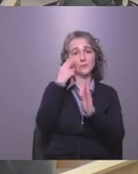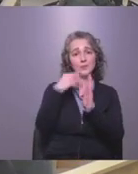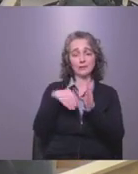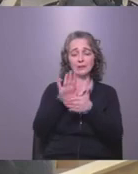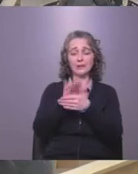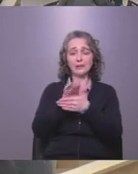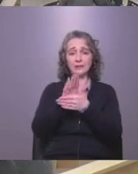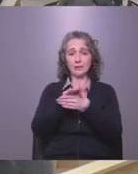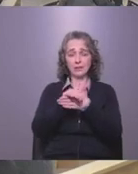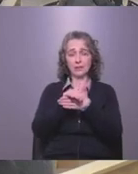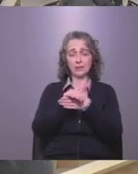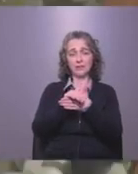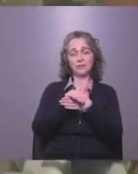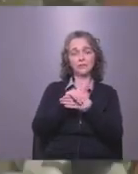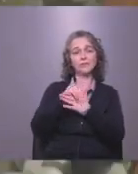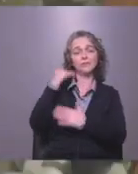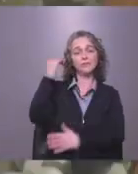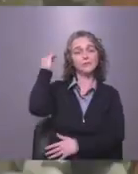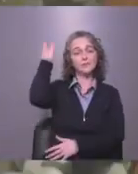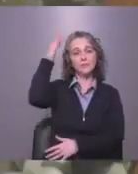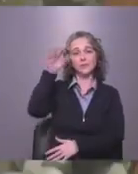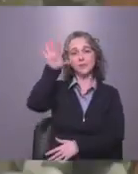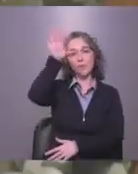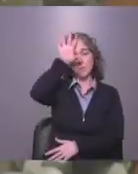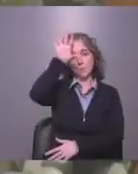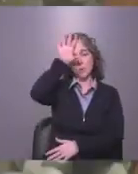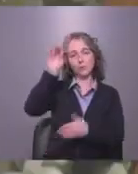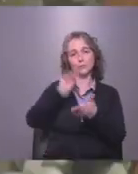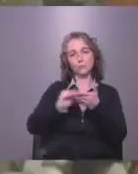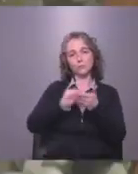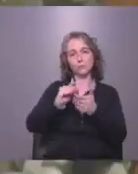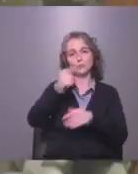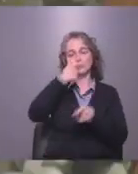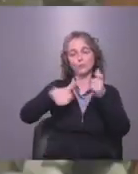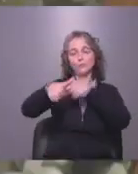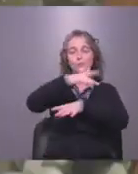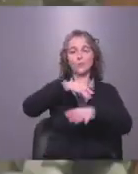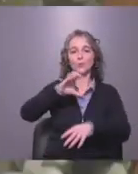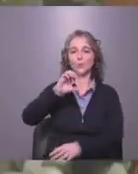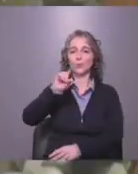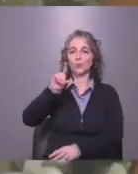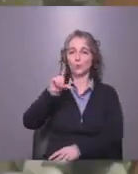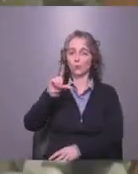Leitura da Epístola do Apóstolo São Paulo aos Colossenses.